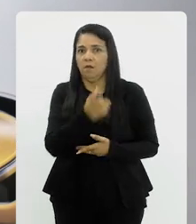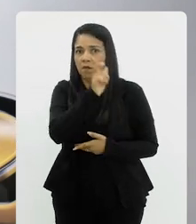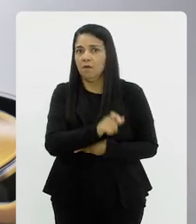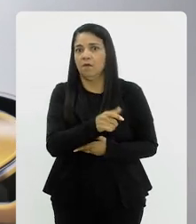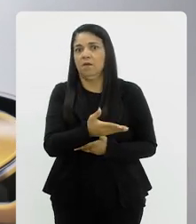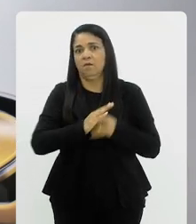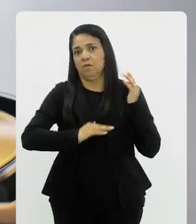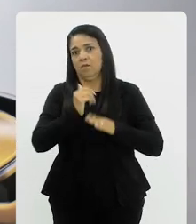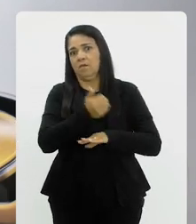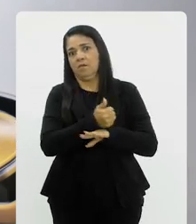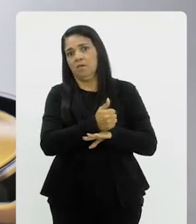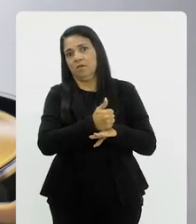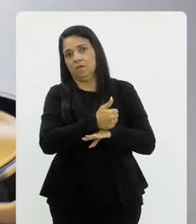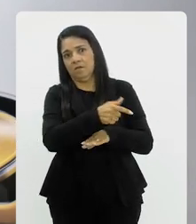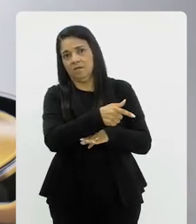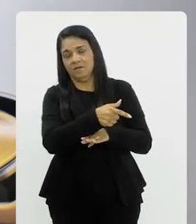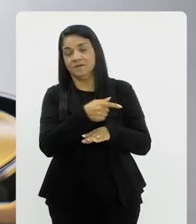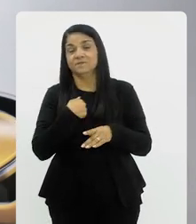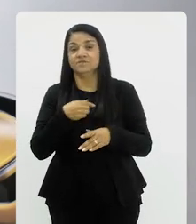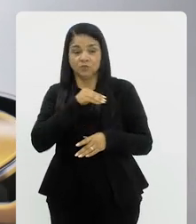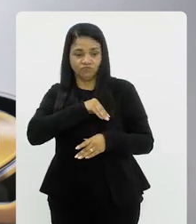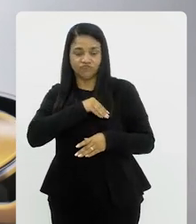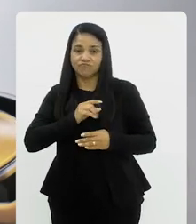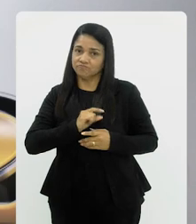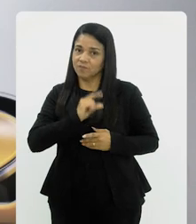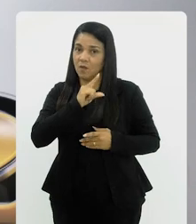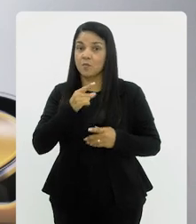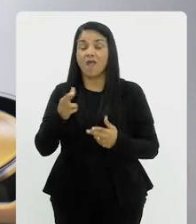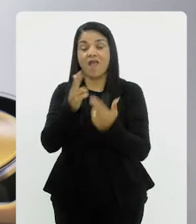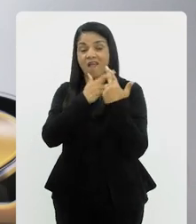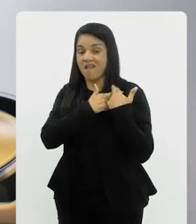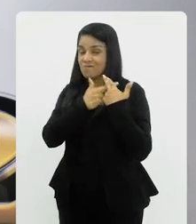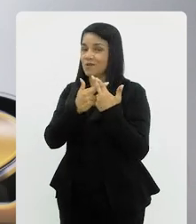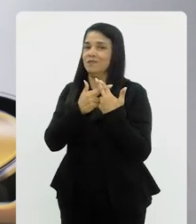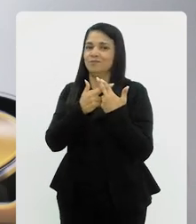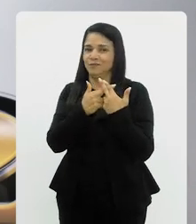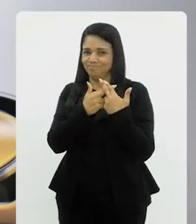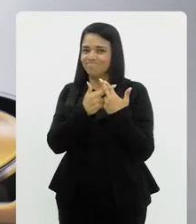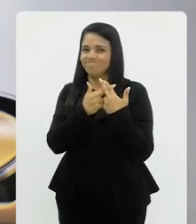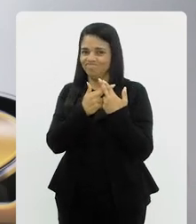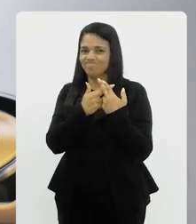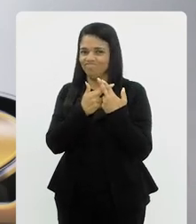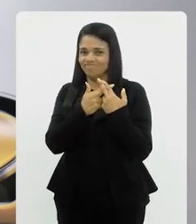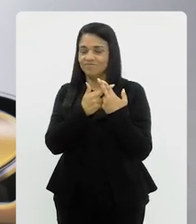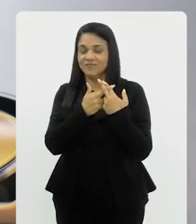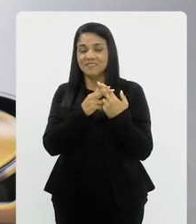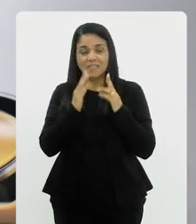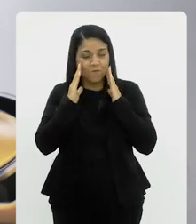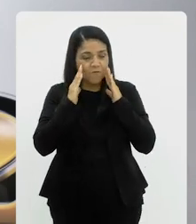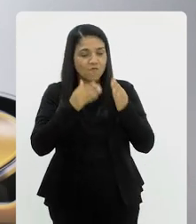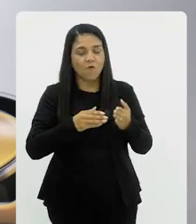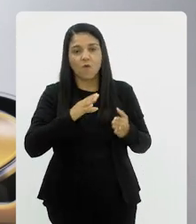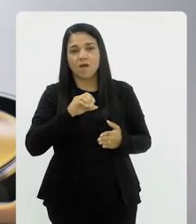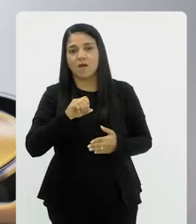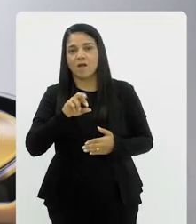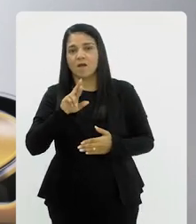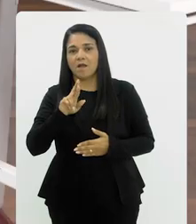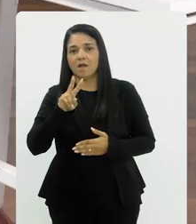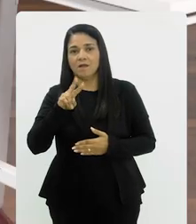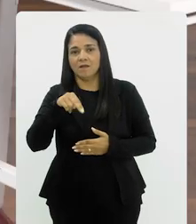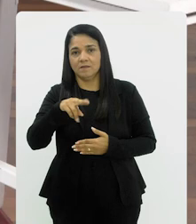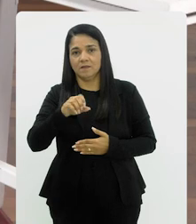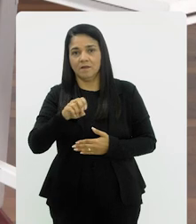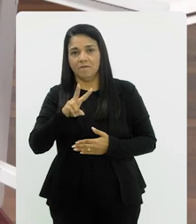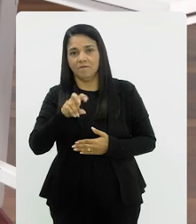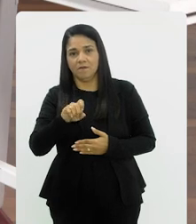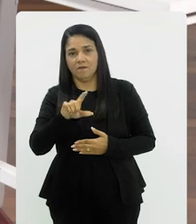pouco mais do que os outros, porque a gente carrega muito dessa responsabilidade. Né? O foco sempre é o carnavalesco. 100%. Tanto